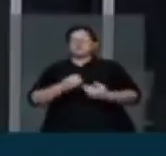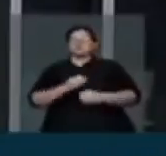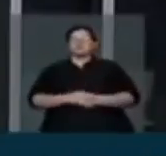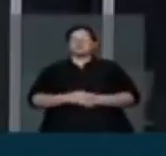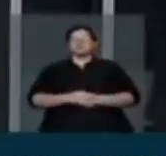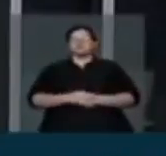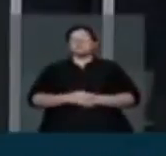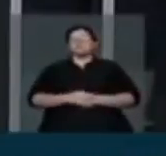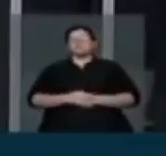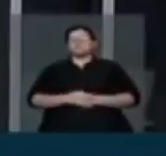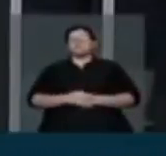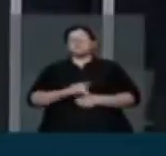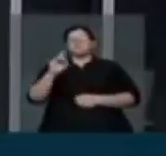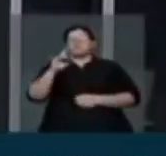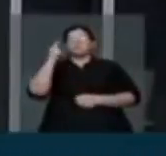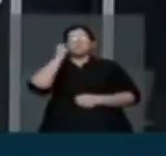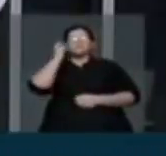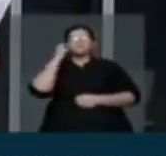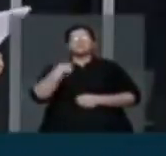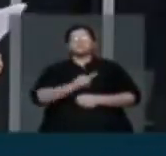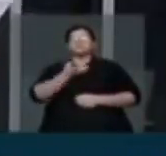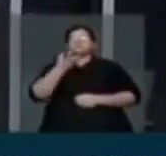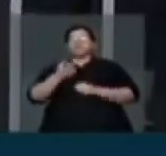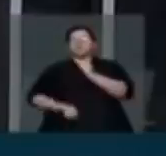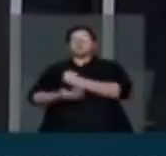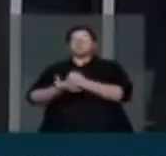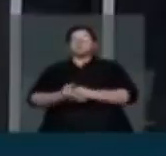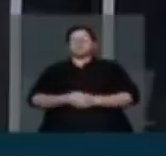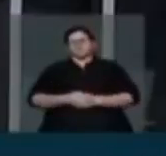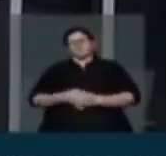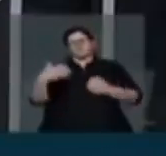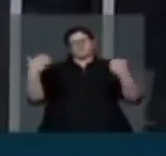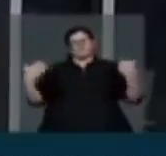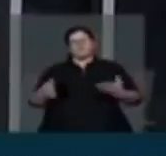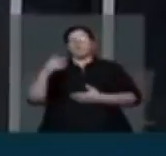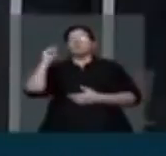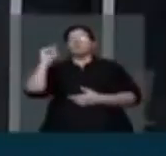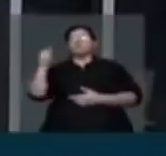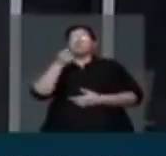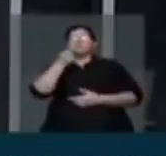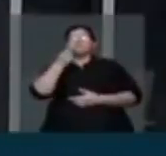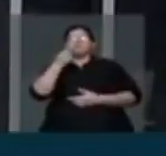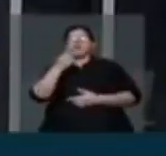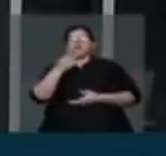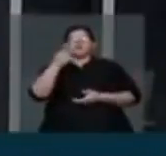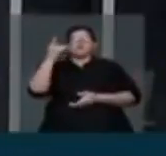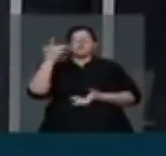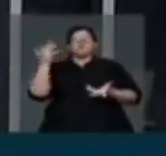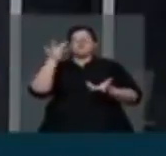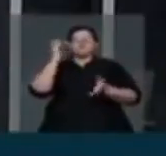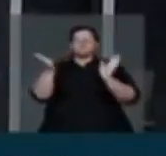paternalista, e afirma que essas ações, que ao seu ver, só são possíveis devido à ausência do